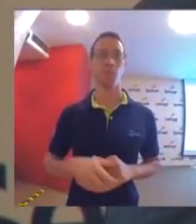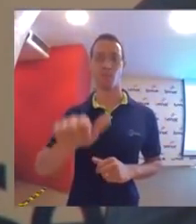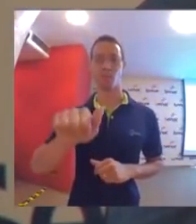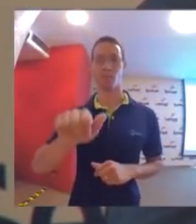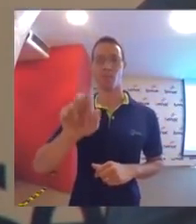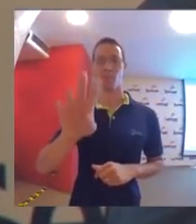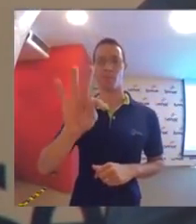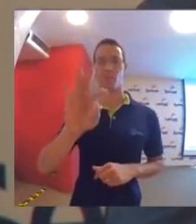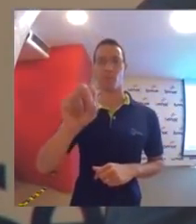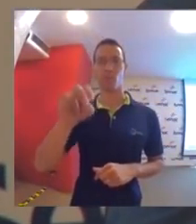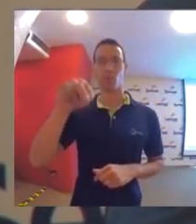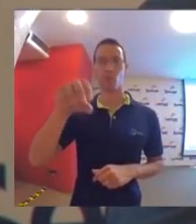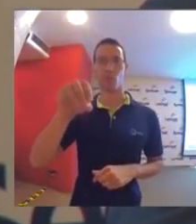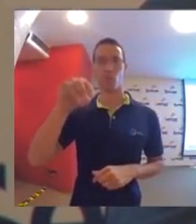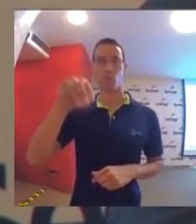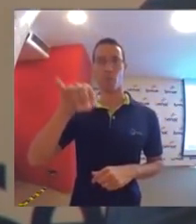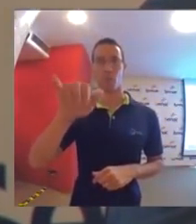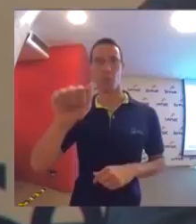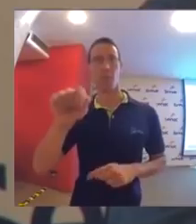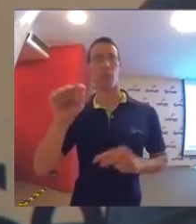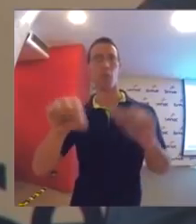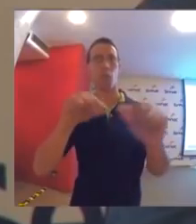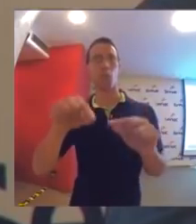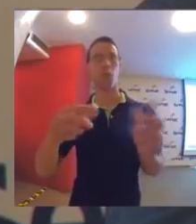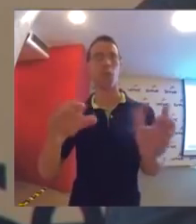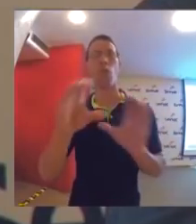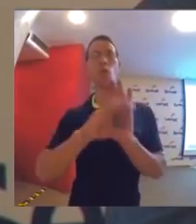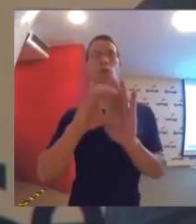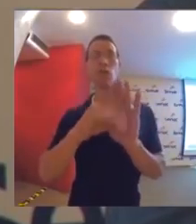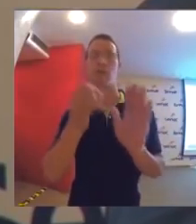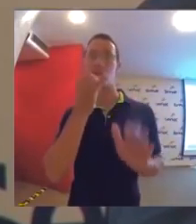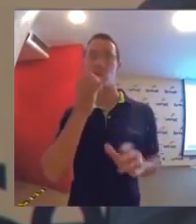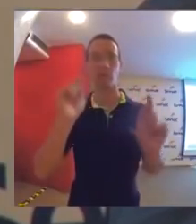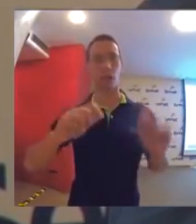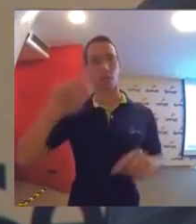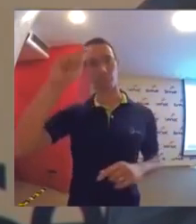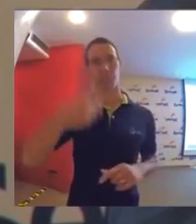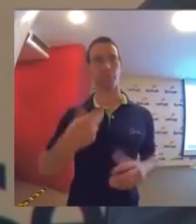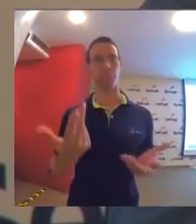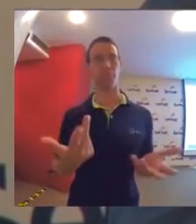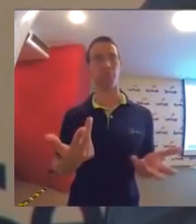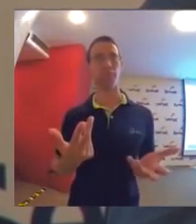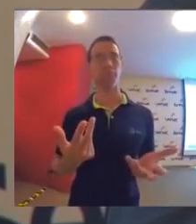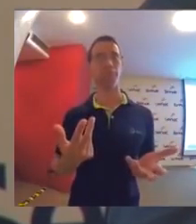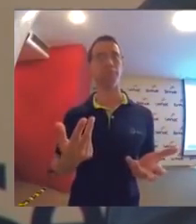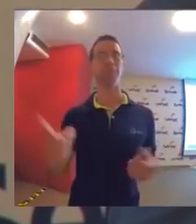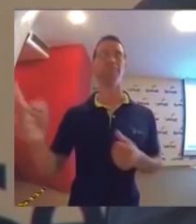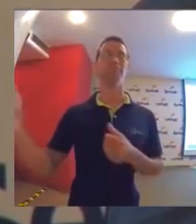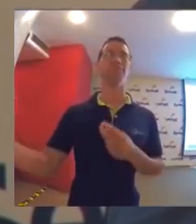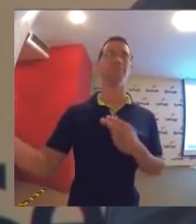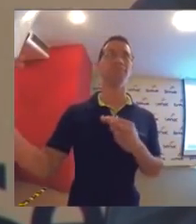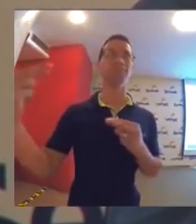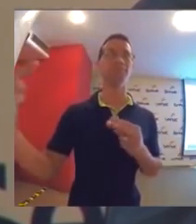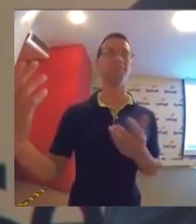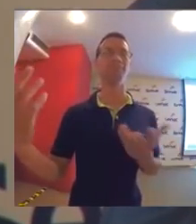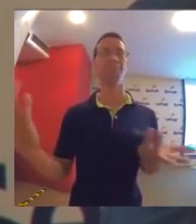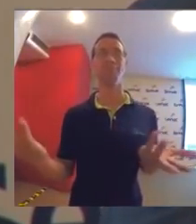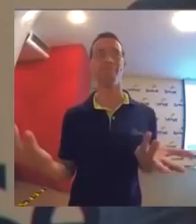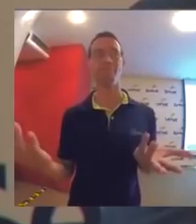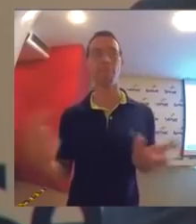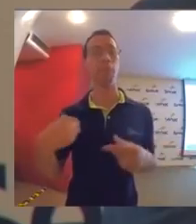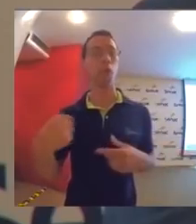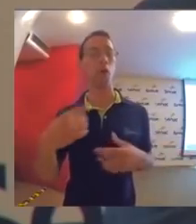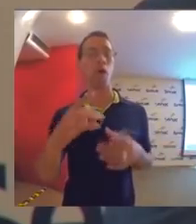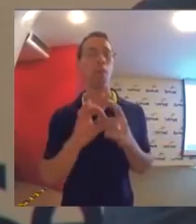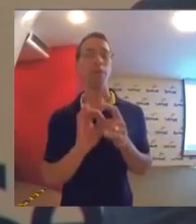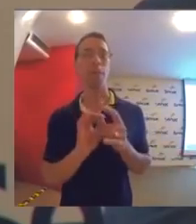Autonomia é um conceito relacional. Eu só posso ser autónomo em relação ao outro. A minha liberdade